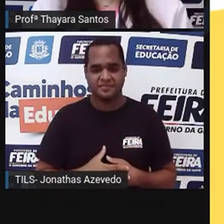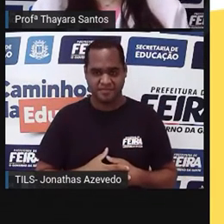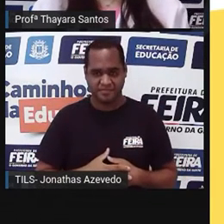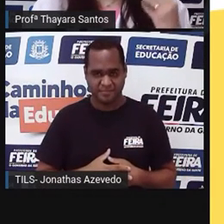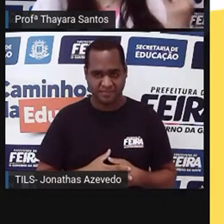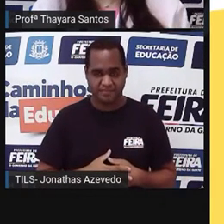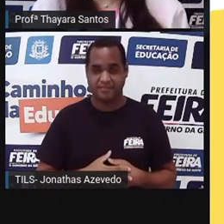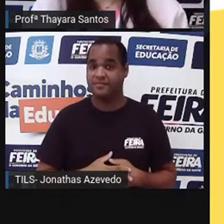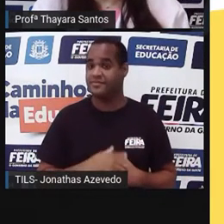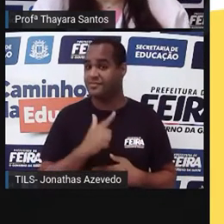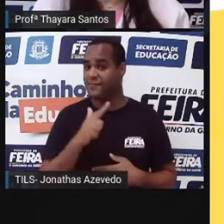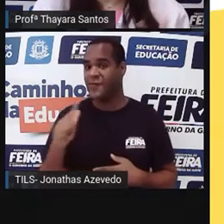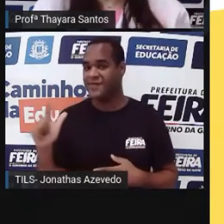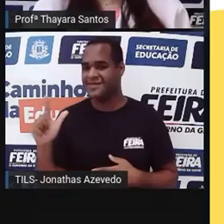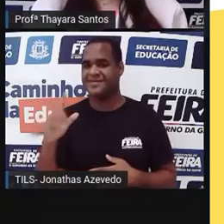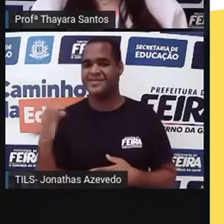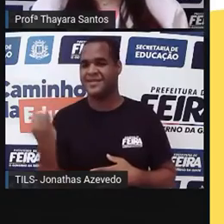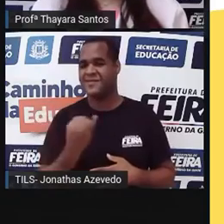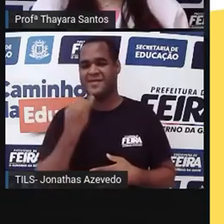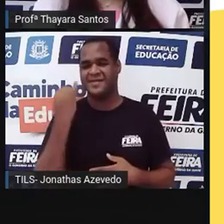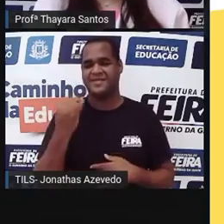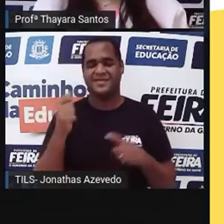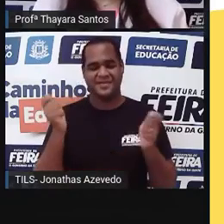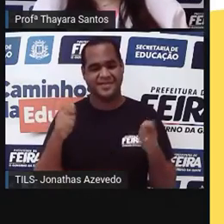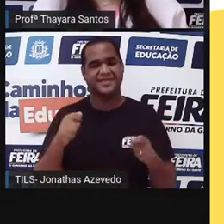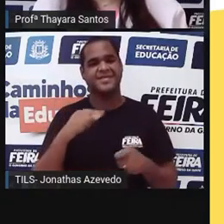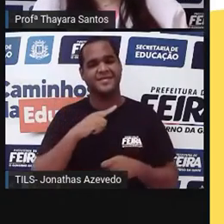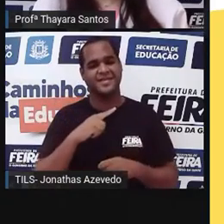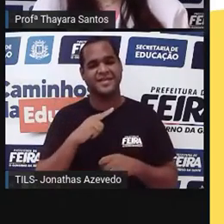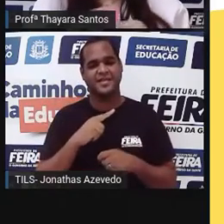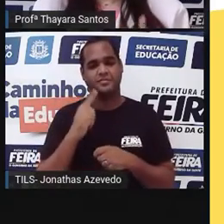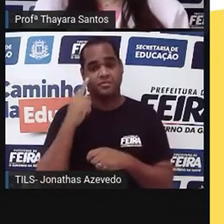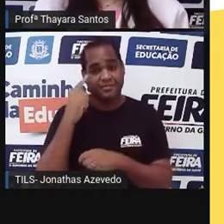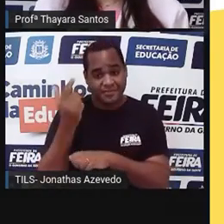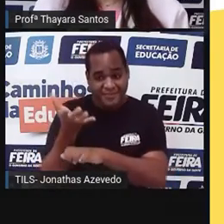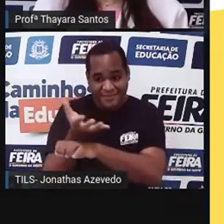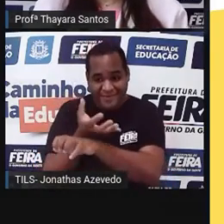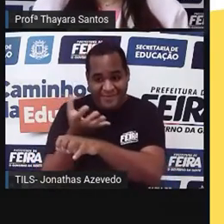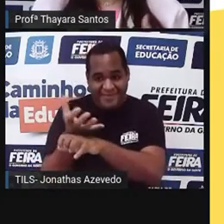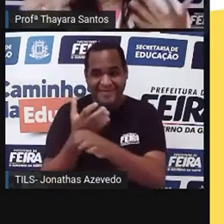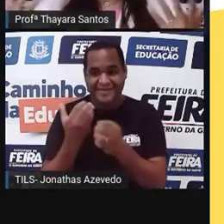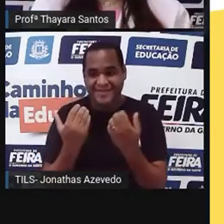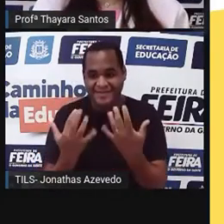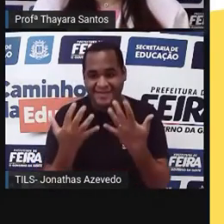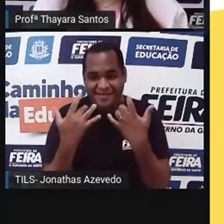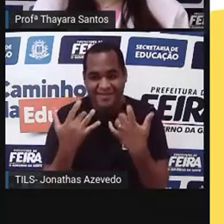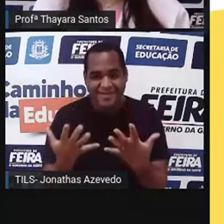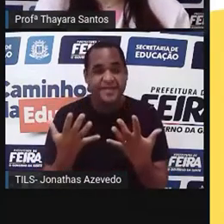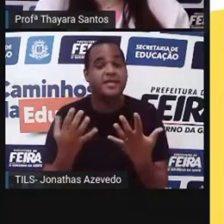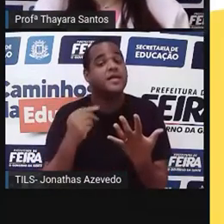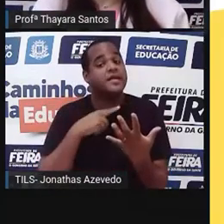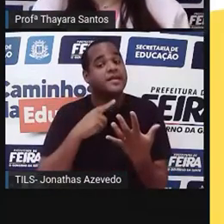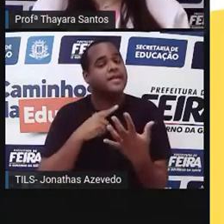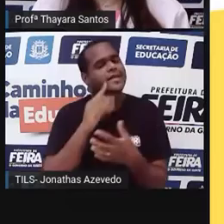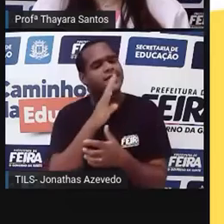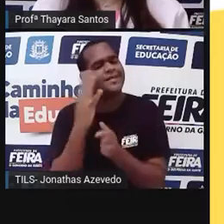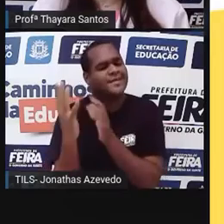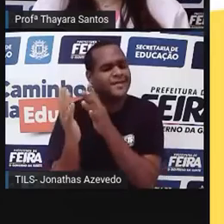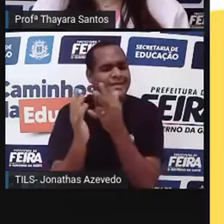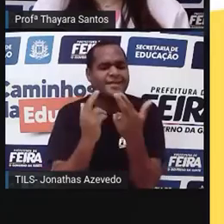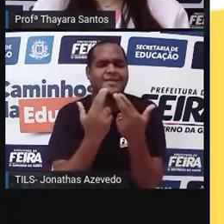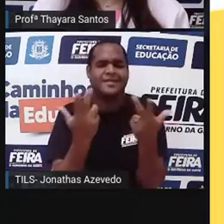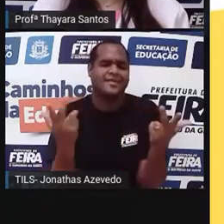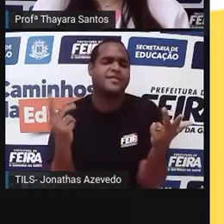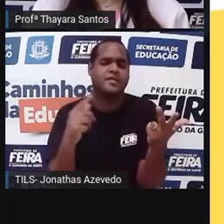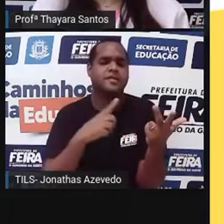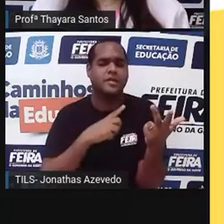Vamos para um segundo exemplo, a vegetação. A vegetação está lá na natureza, né? No caso aqui eu quis